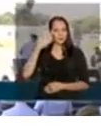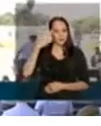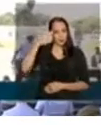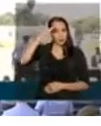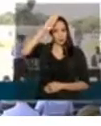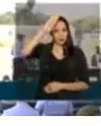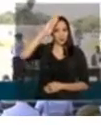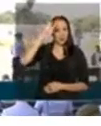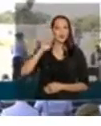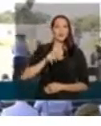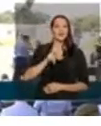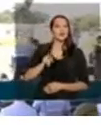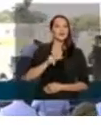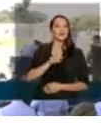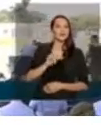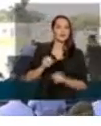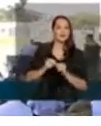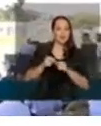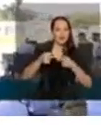Corumbá.